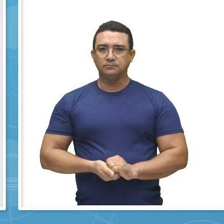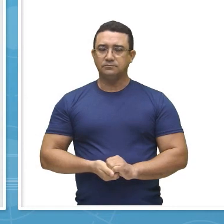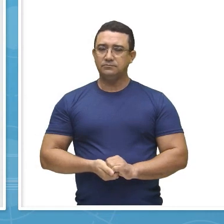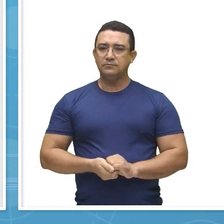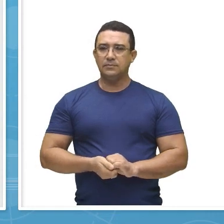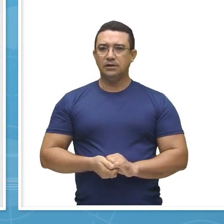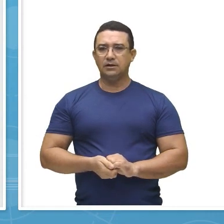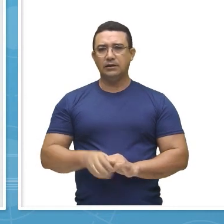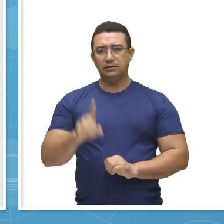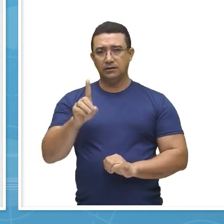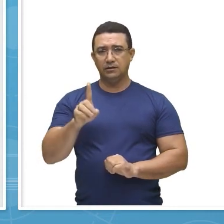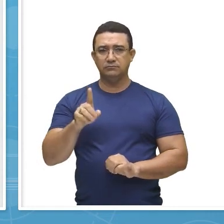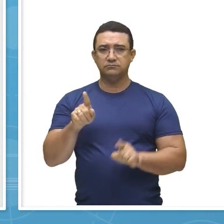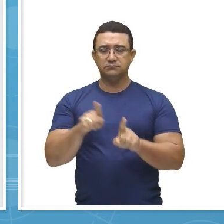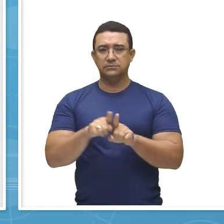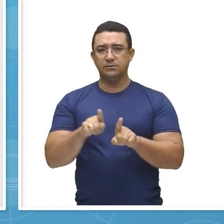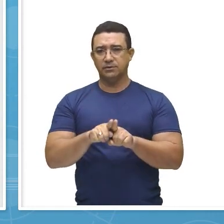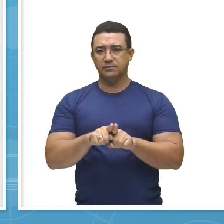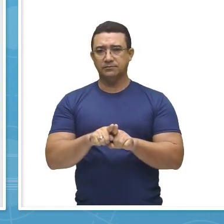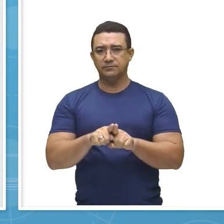também verificando que